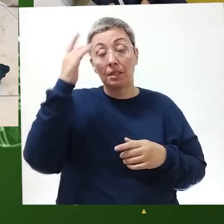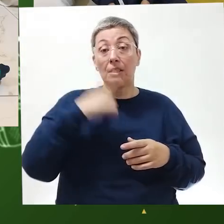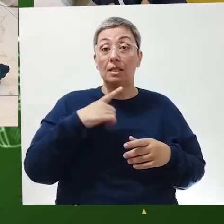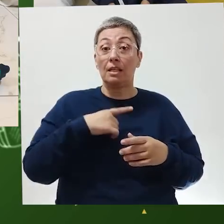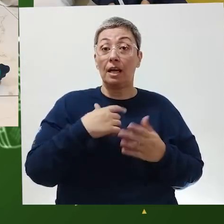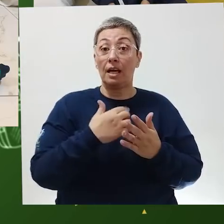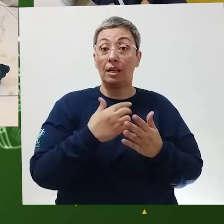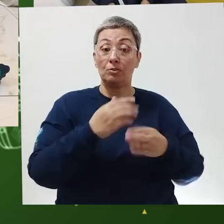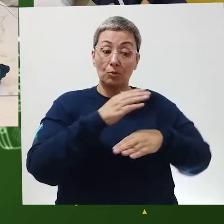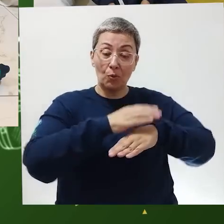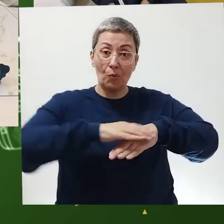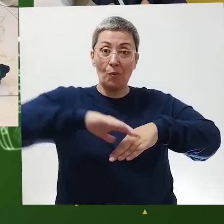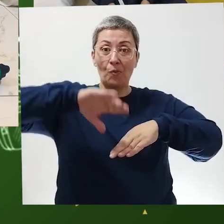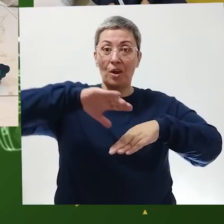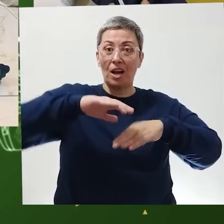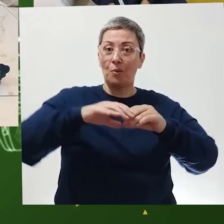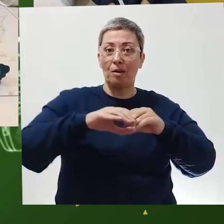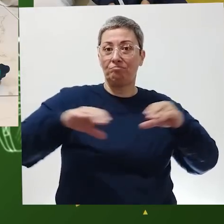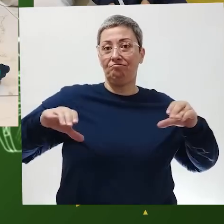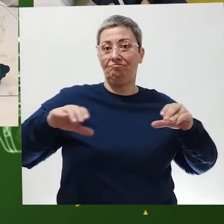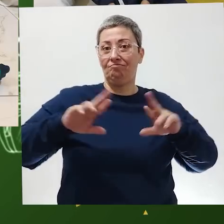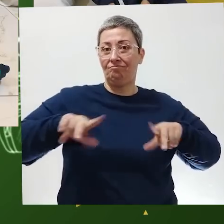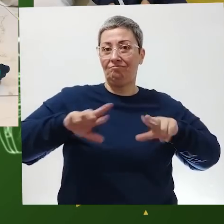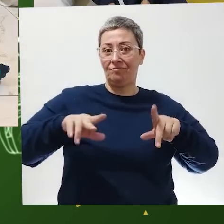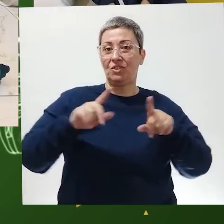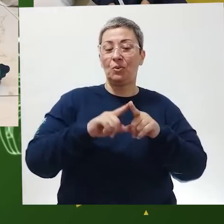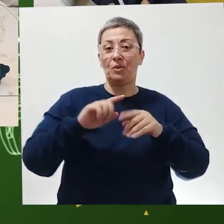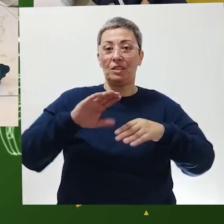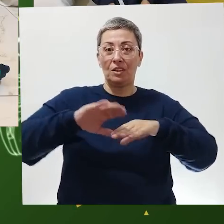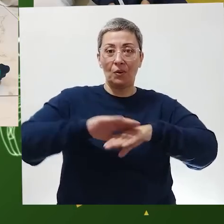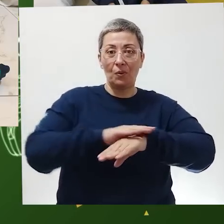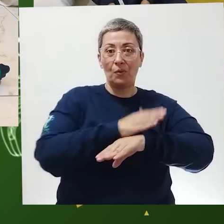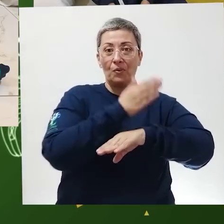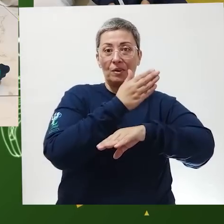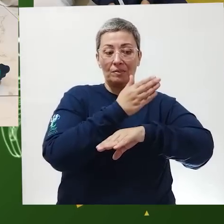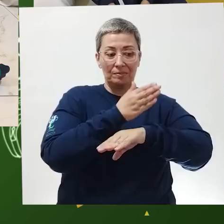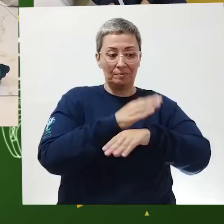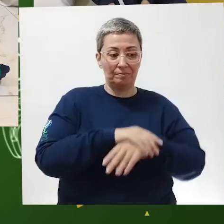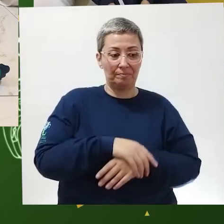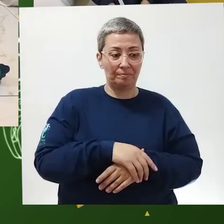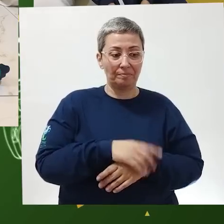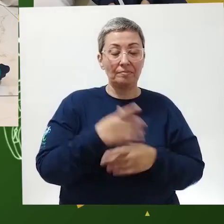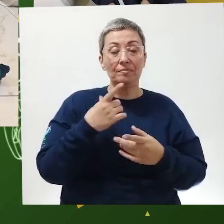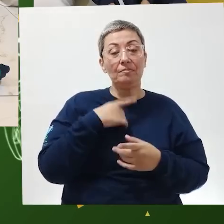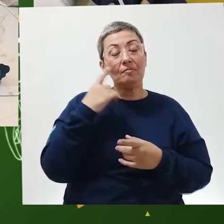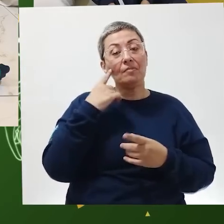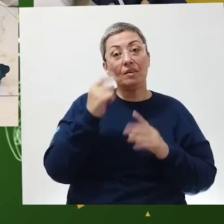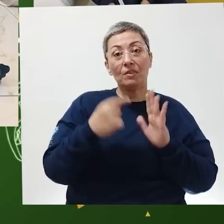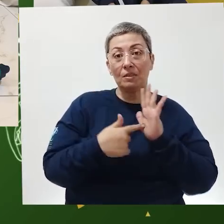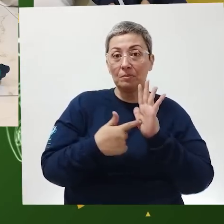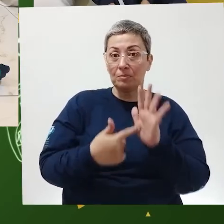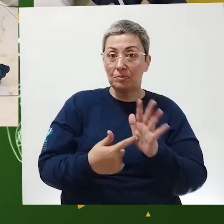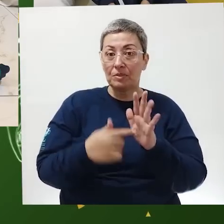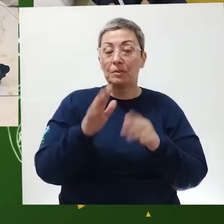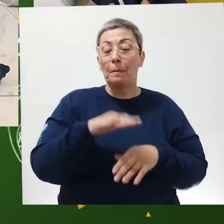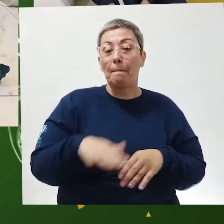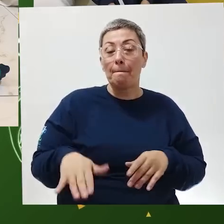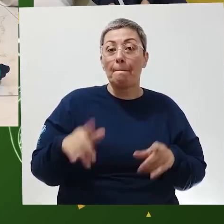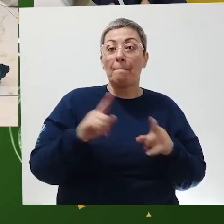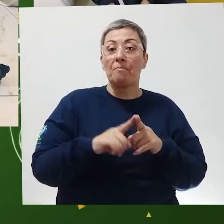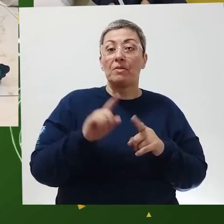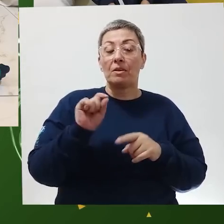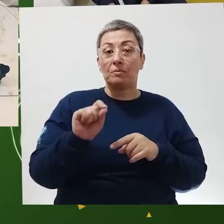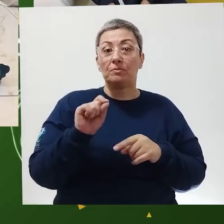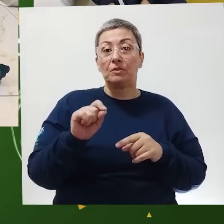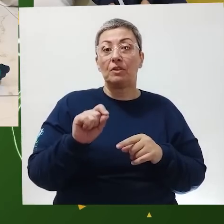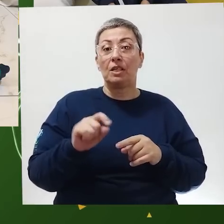desenho diferente, ela não é toda reta, né? No calcanhar ela faz essa curva. Então, a gente vai mostrar para a criança